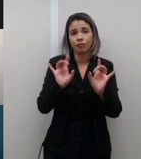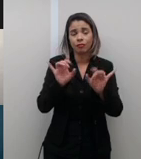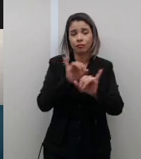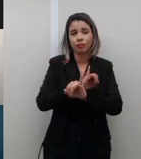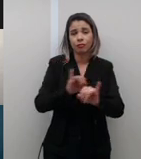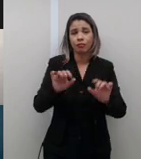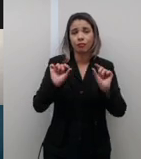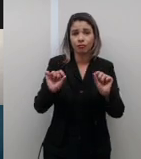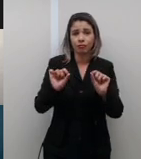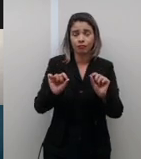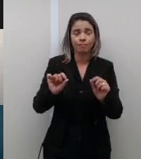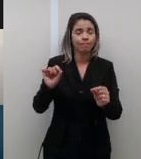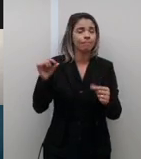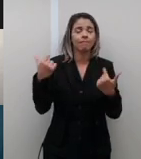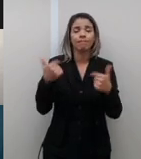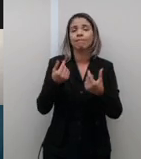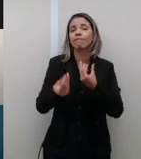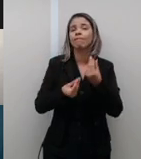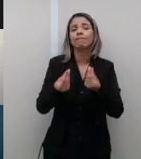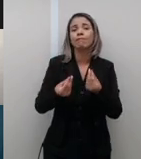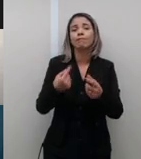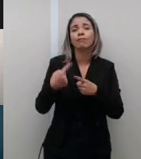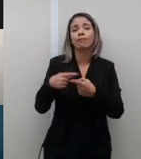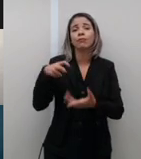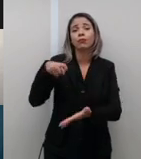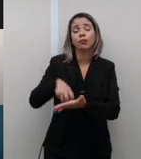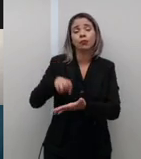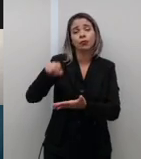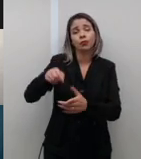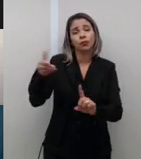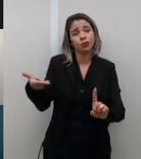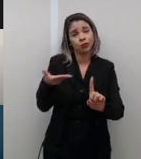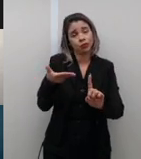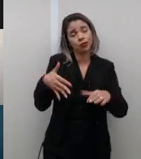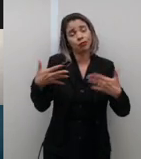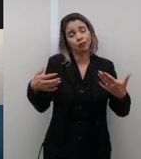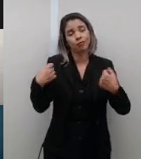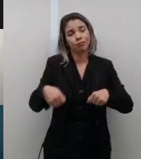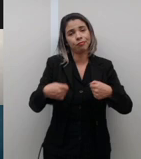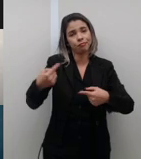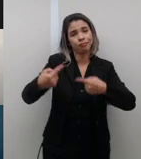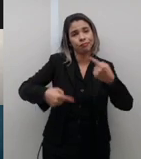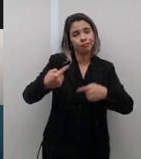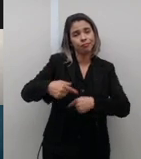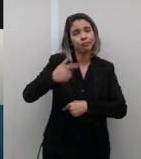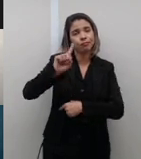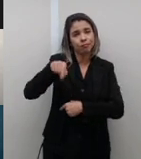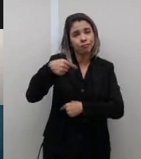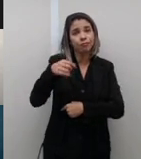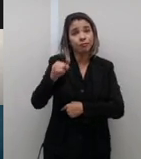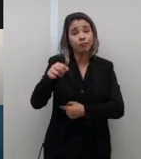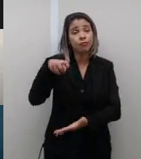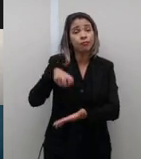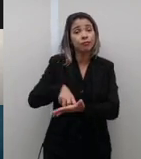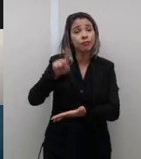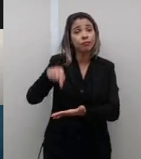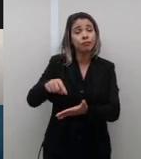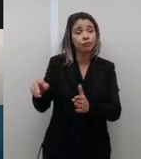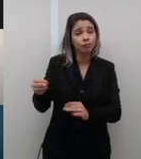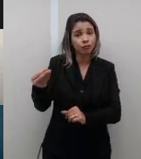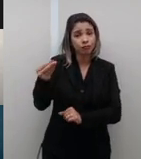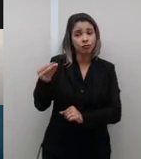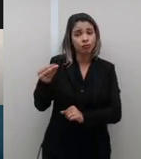não tem cabimento, porque a condenação foi por dolo. Nós teremos que discutir, eventualmente, analisar isso se a condenação tivesse sido por culpa, por